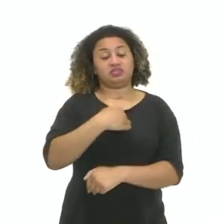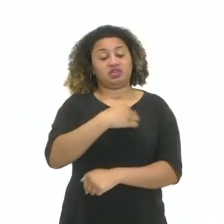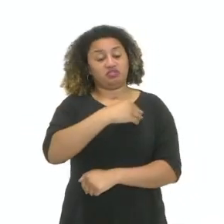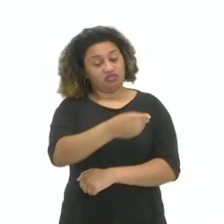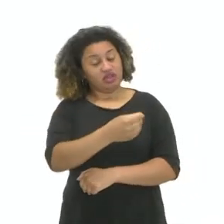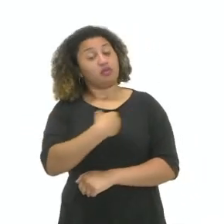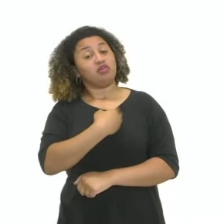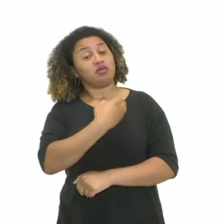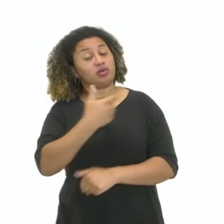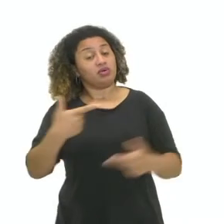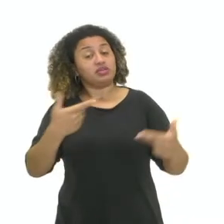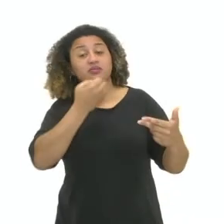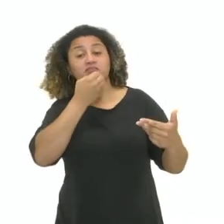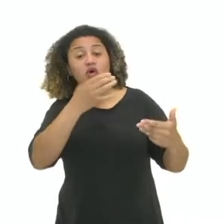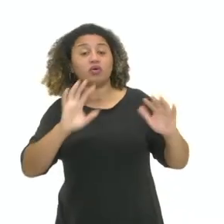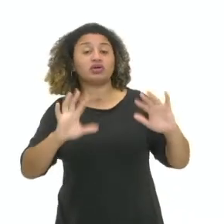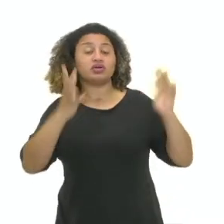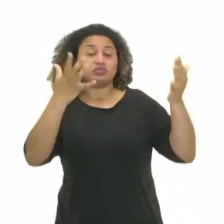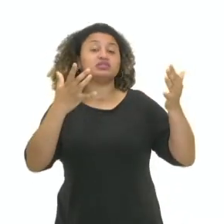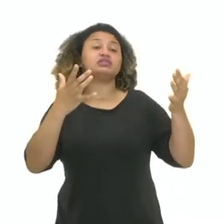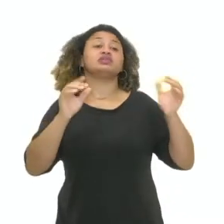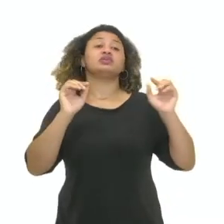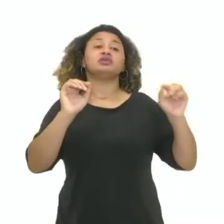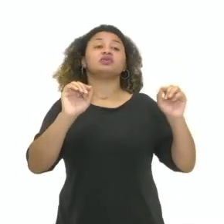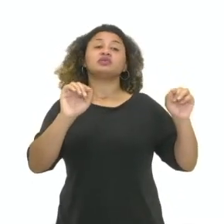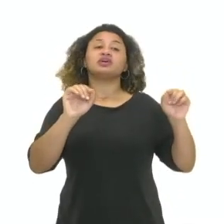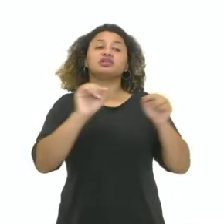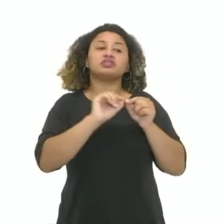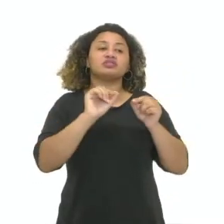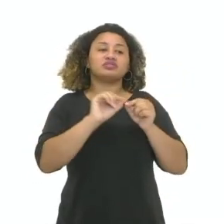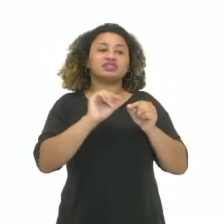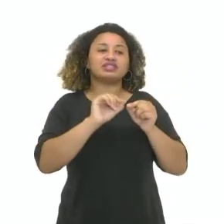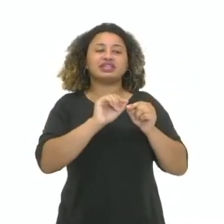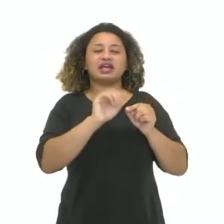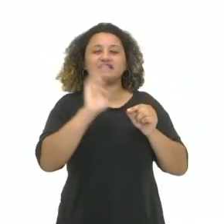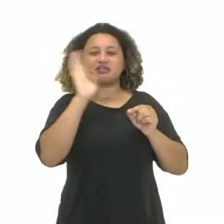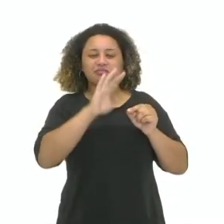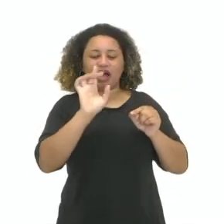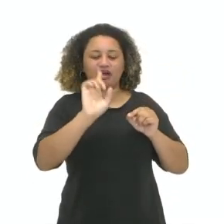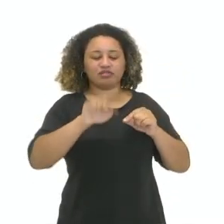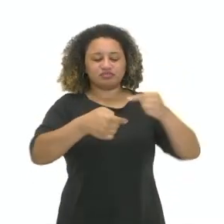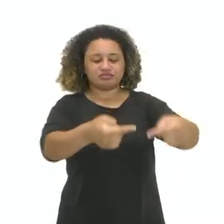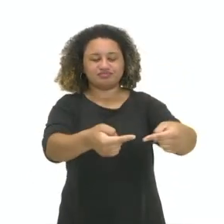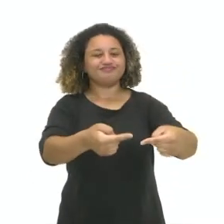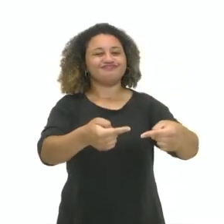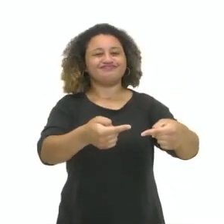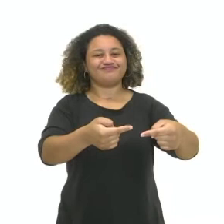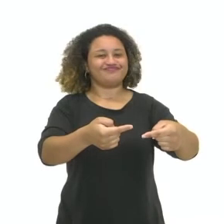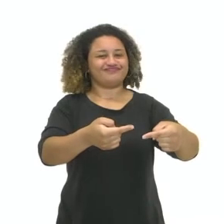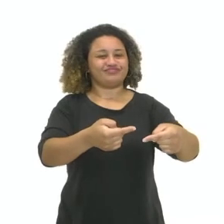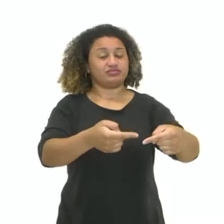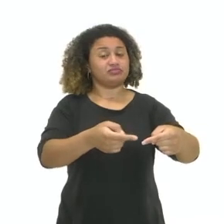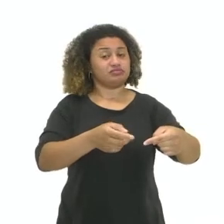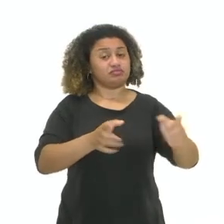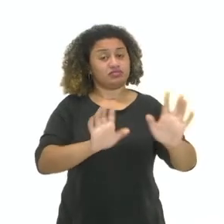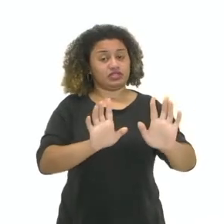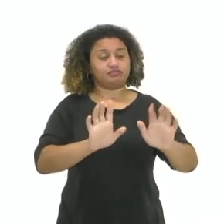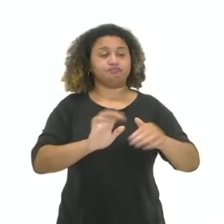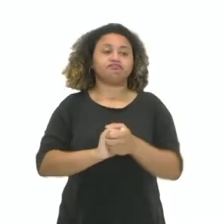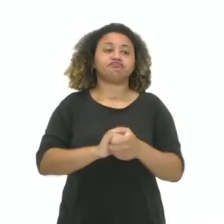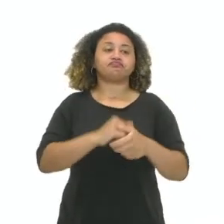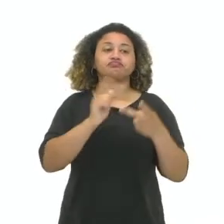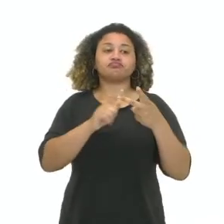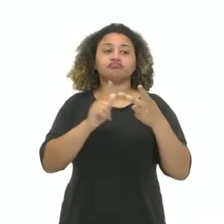um bom acontecimento para, assim, não tornar uma maldição na vida de seus descendentes. Segundo ponto,